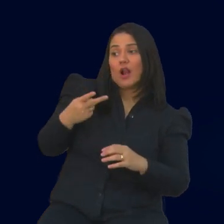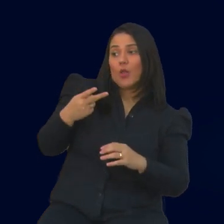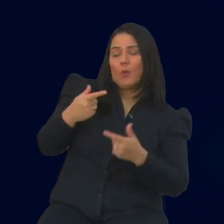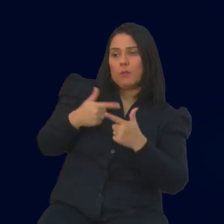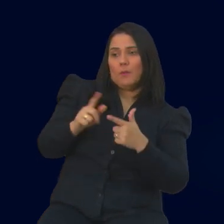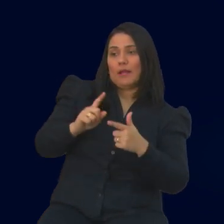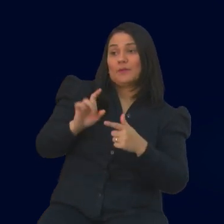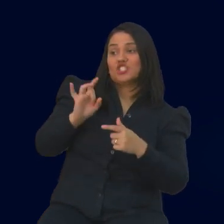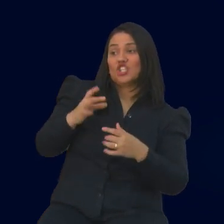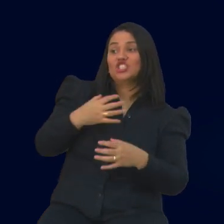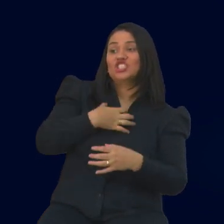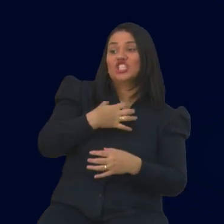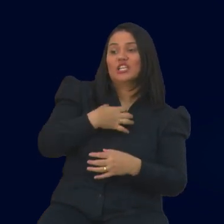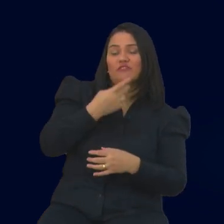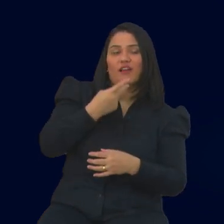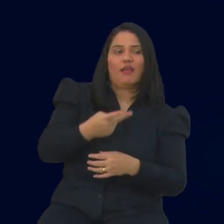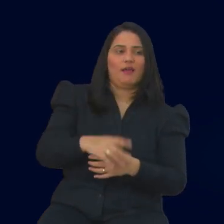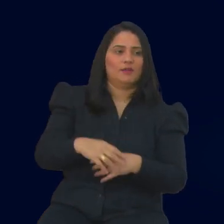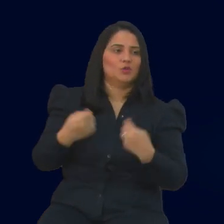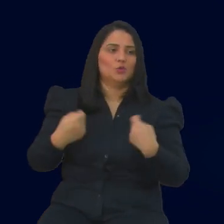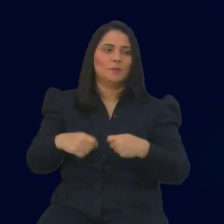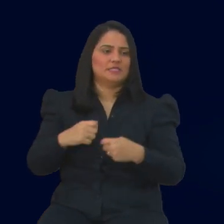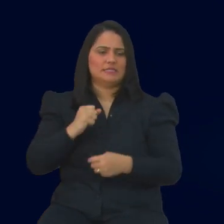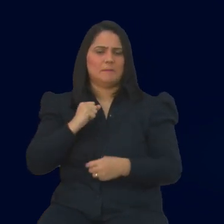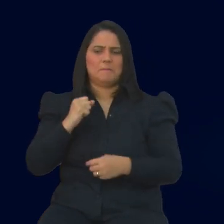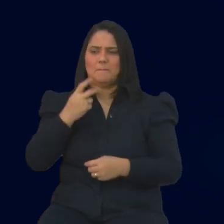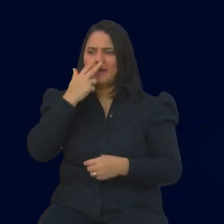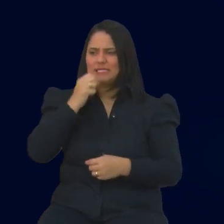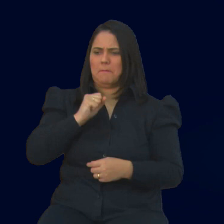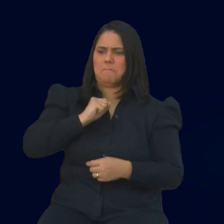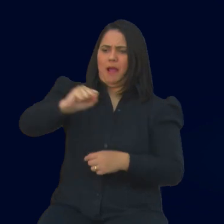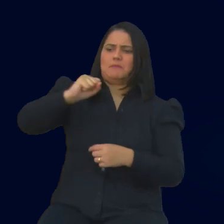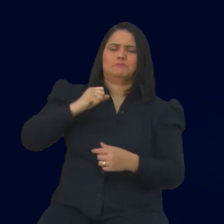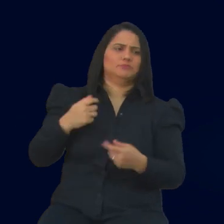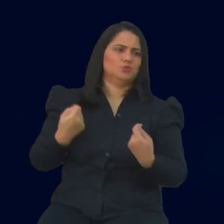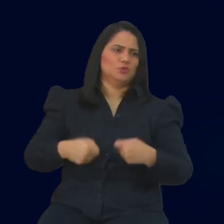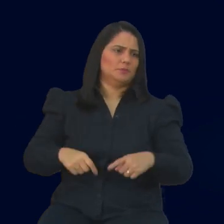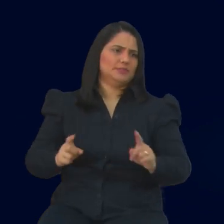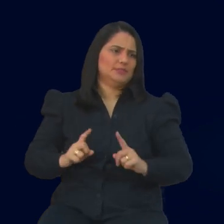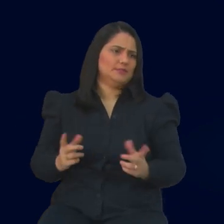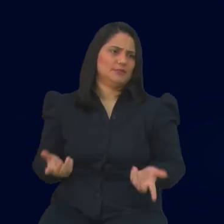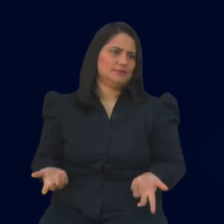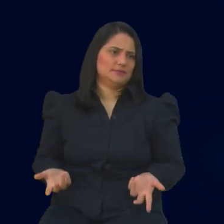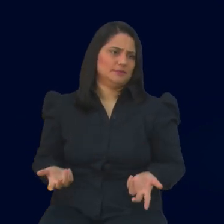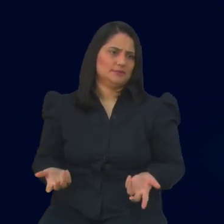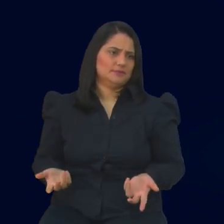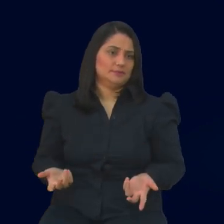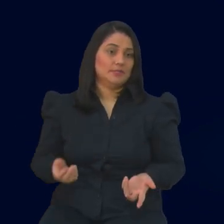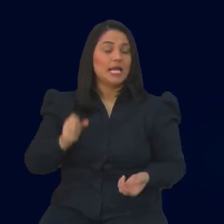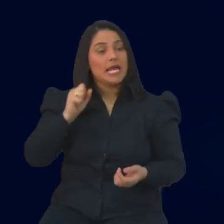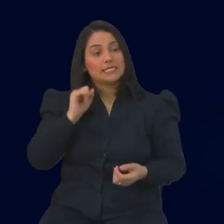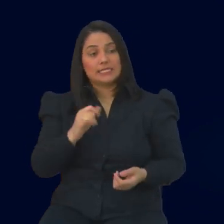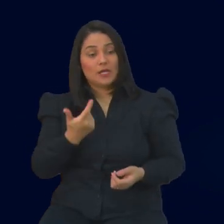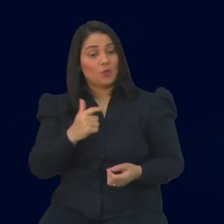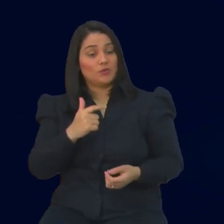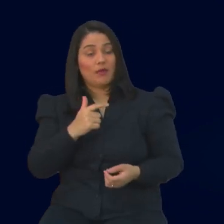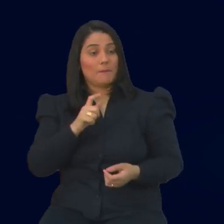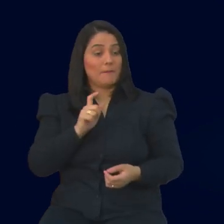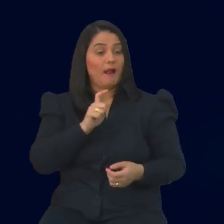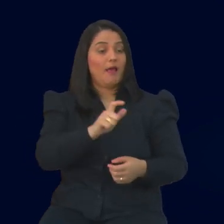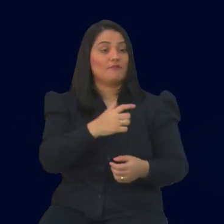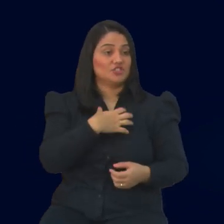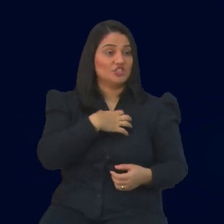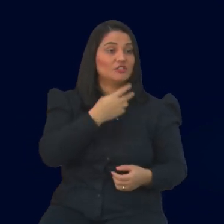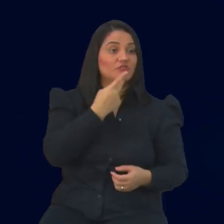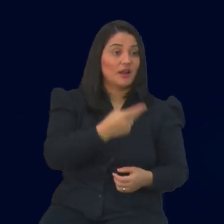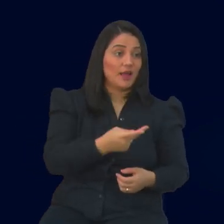disse, foi o tom de voz. E se a agressão não vem por palavras, não vem pela voz, ela pode vir